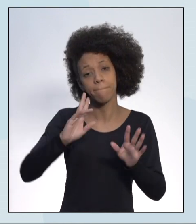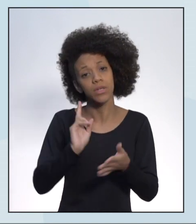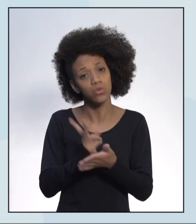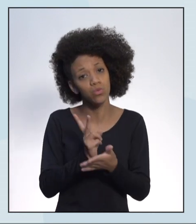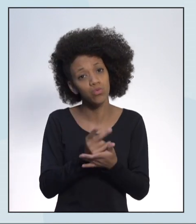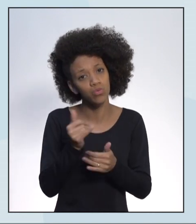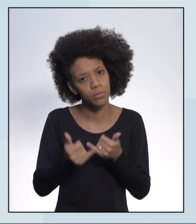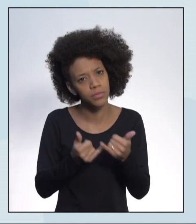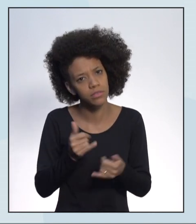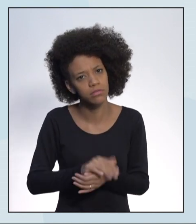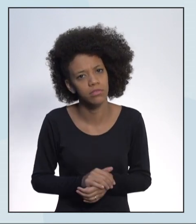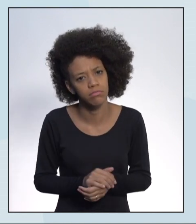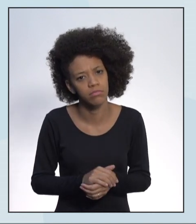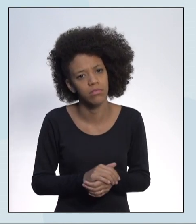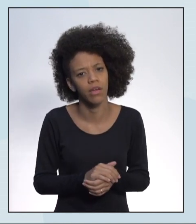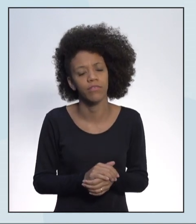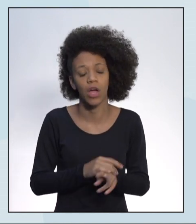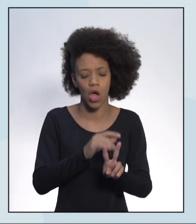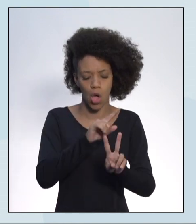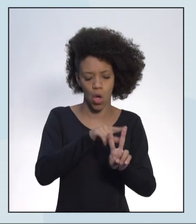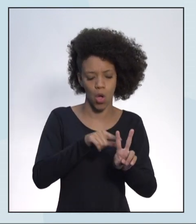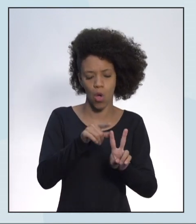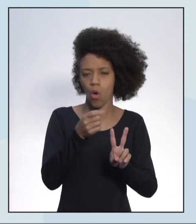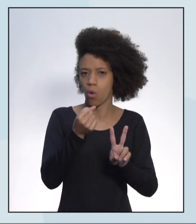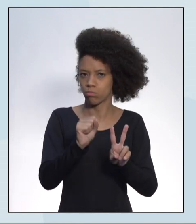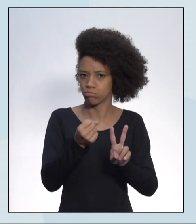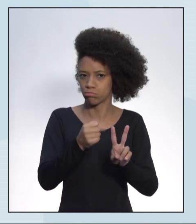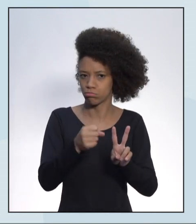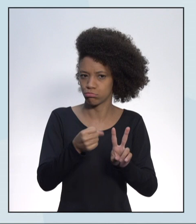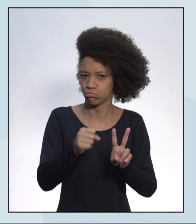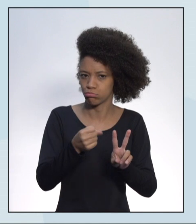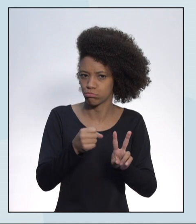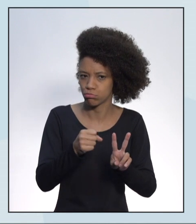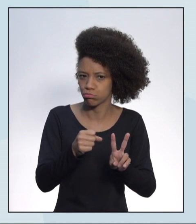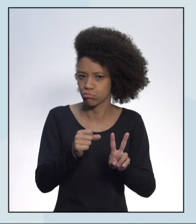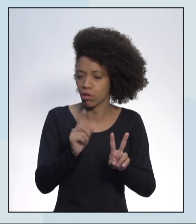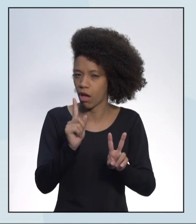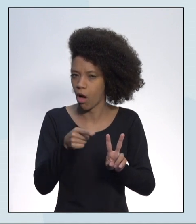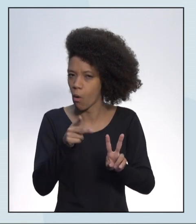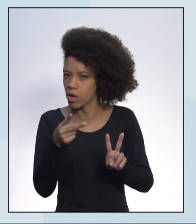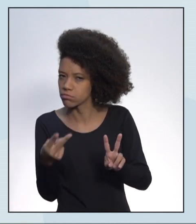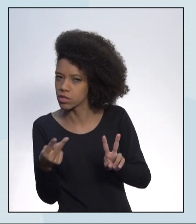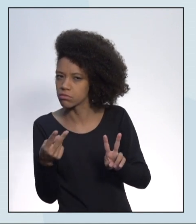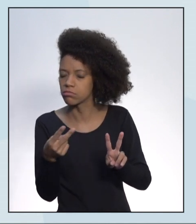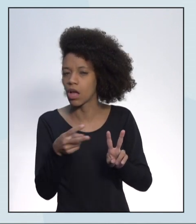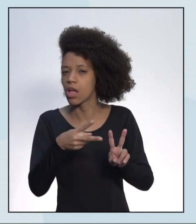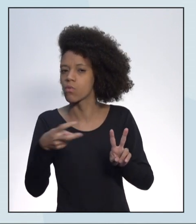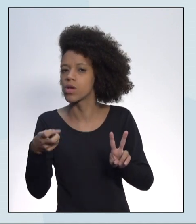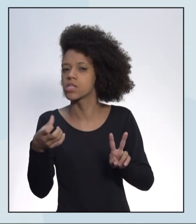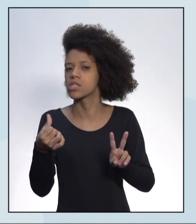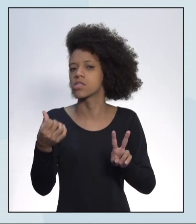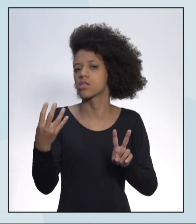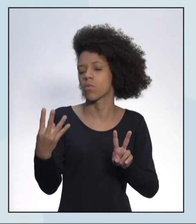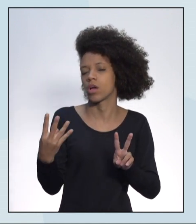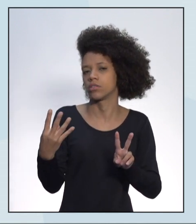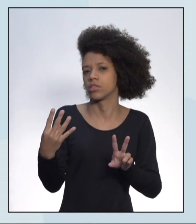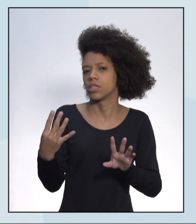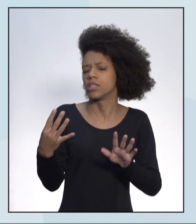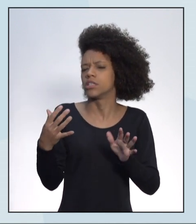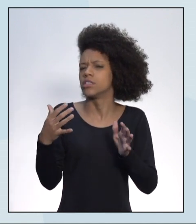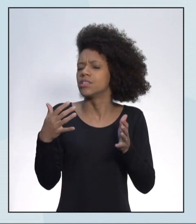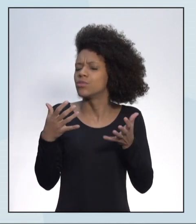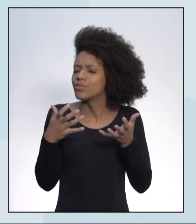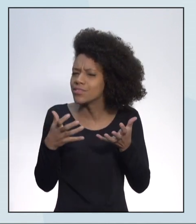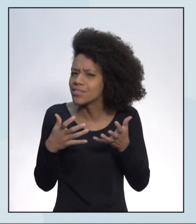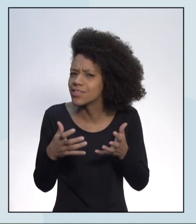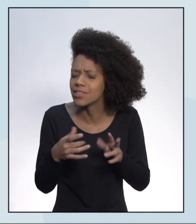continuei a brincadeira. O que eu fiz? Eu fiz 8 ao quadrado ali na sequência. 8 ao quadrado é 64. E aí eu estava querendo tirar a